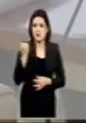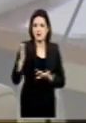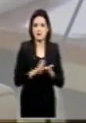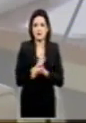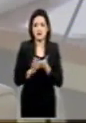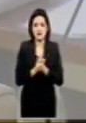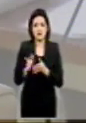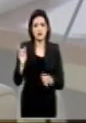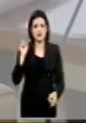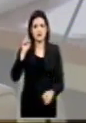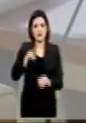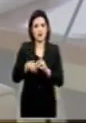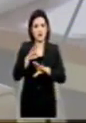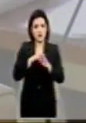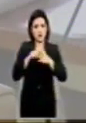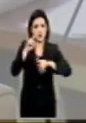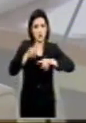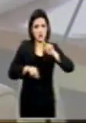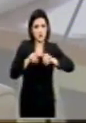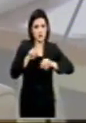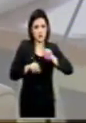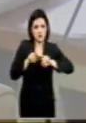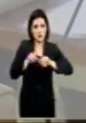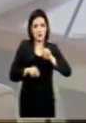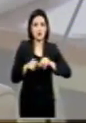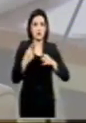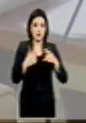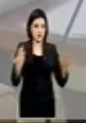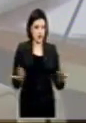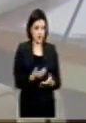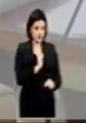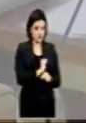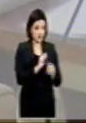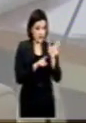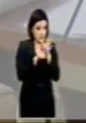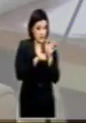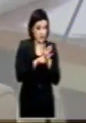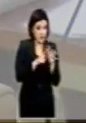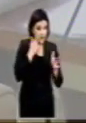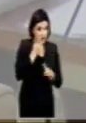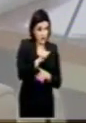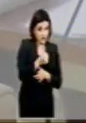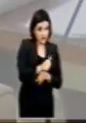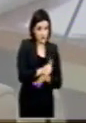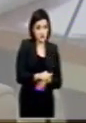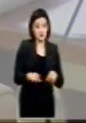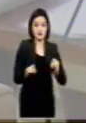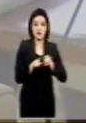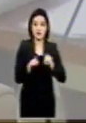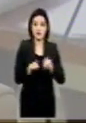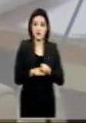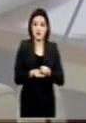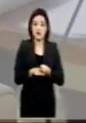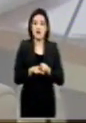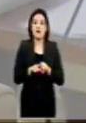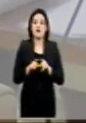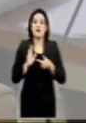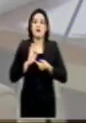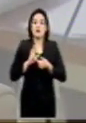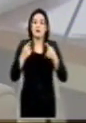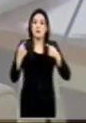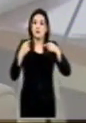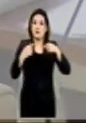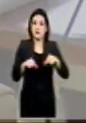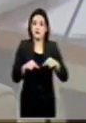elementos apreendidos na pendência de análise de novo pedido de apreensão, medida que a obviedade, além de revelar-se